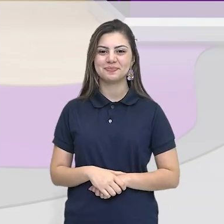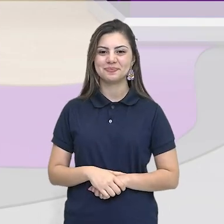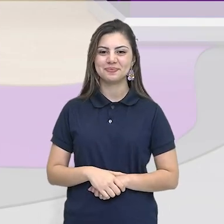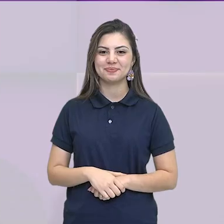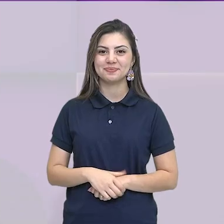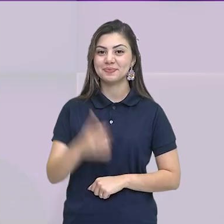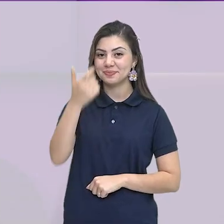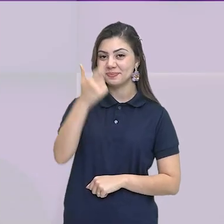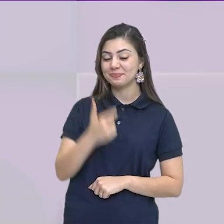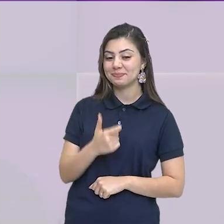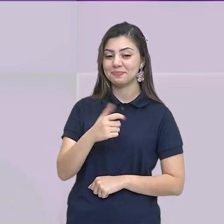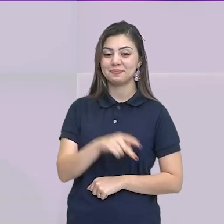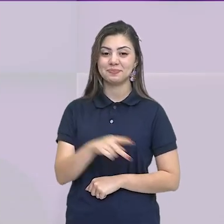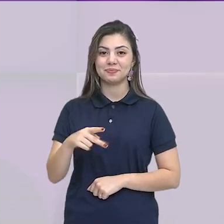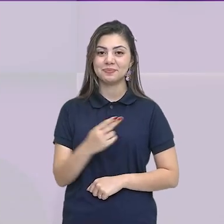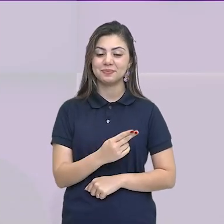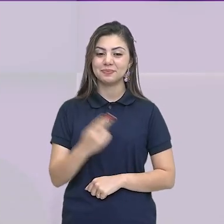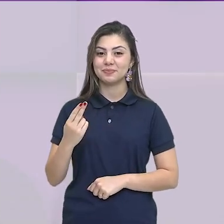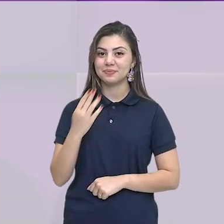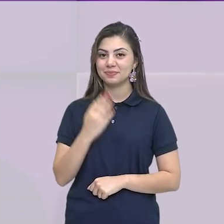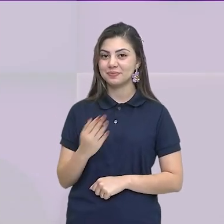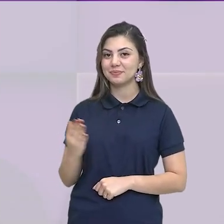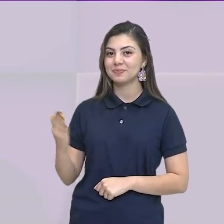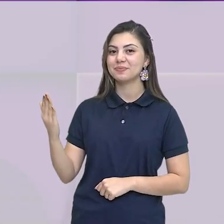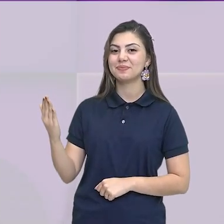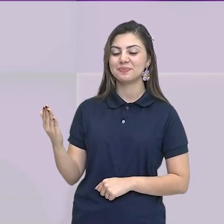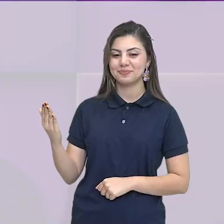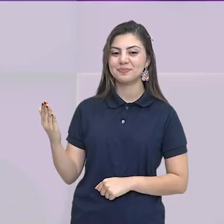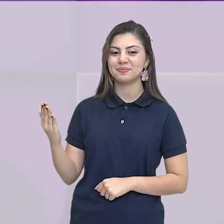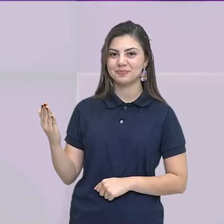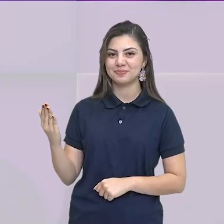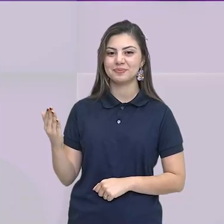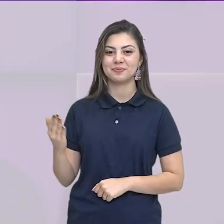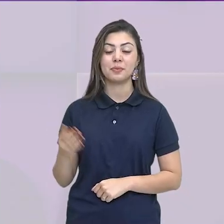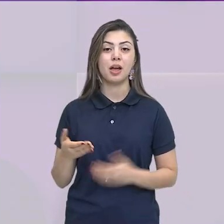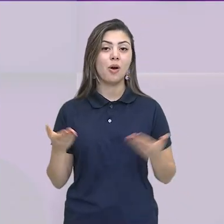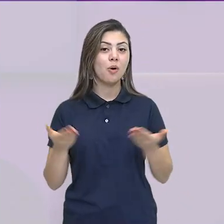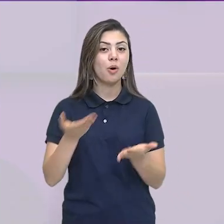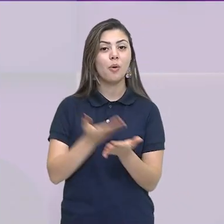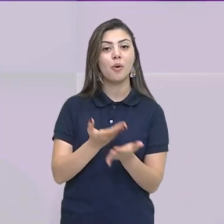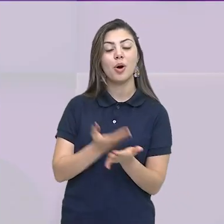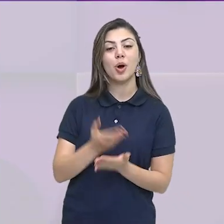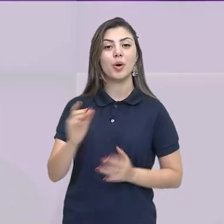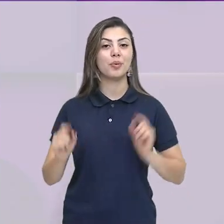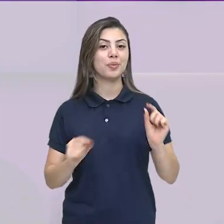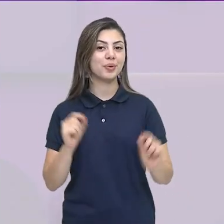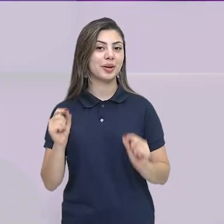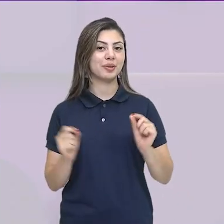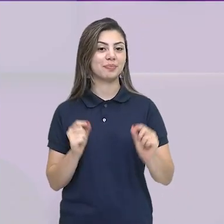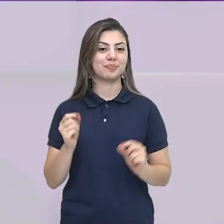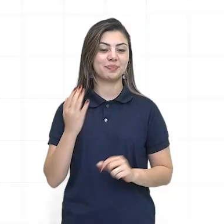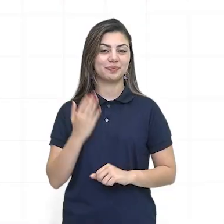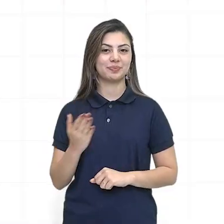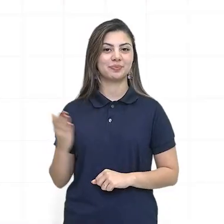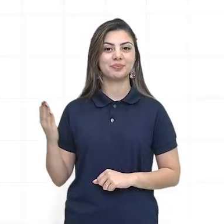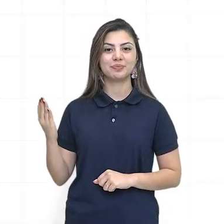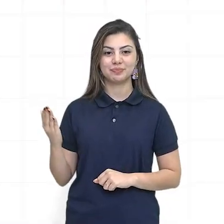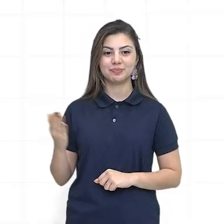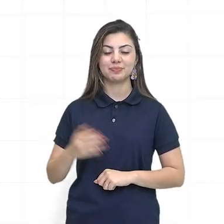fundamental. Aqui com vocês, quem vos fala, o professor Emerson Marão, e vamos ver o que nos aguarda para a nossa aula de